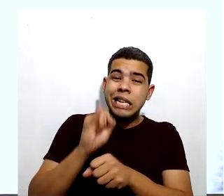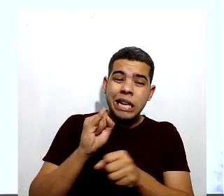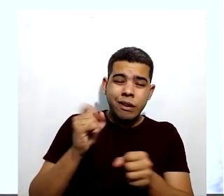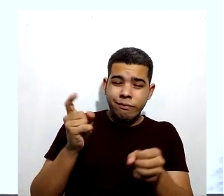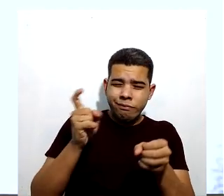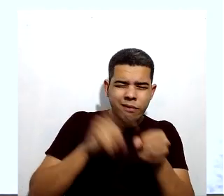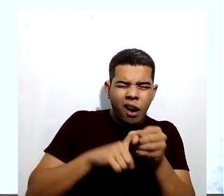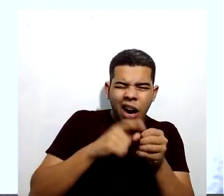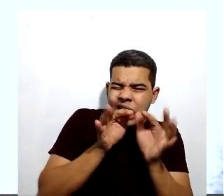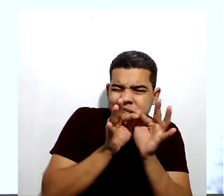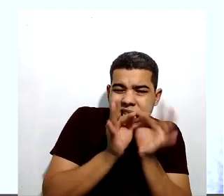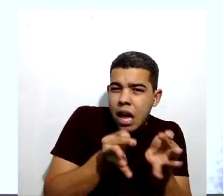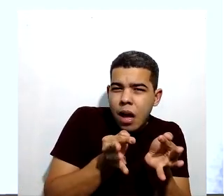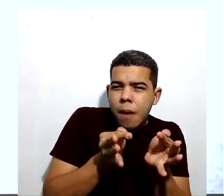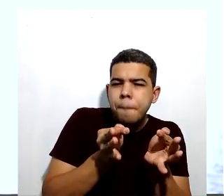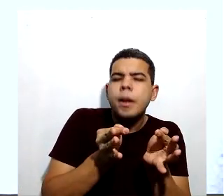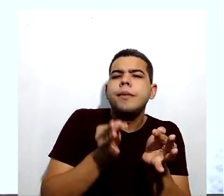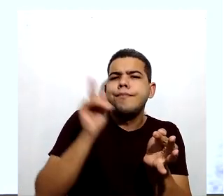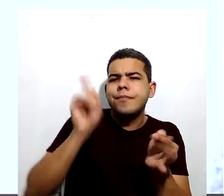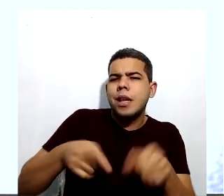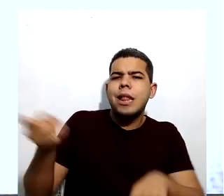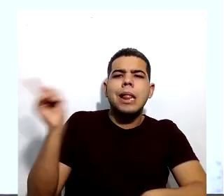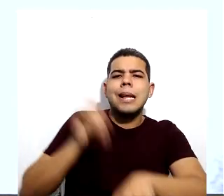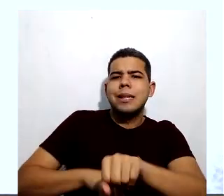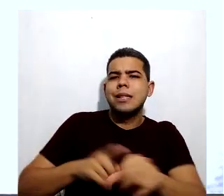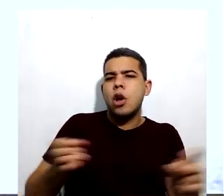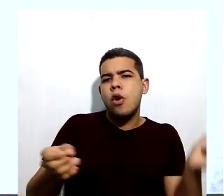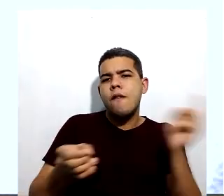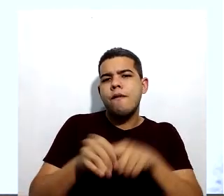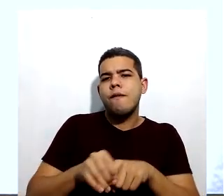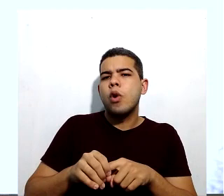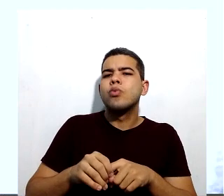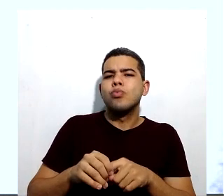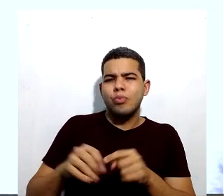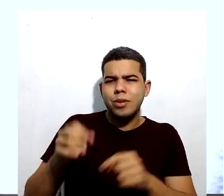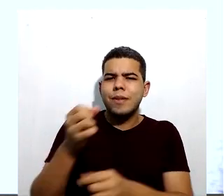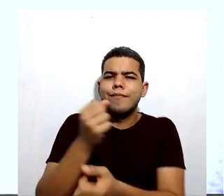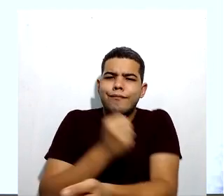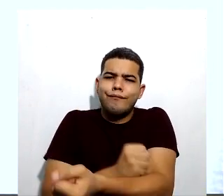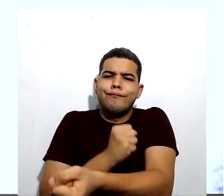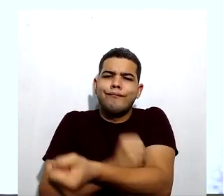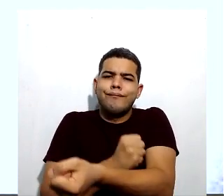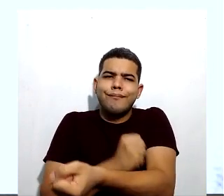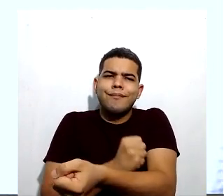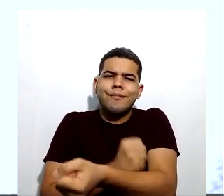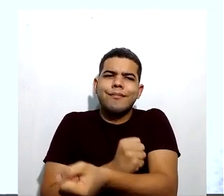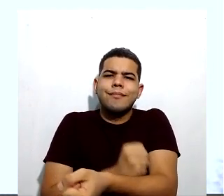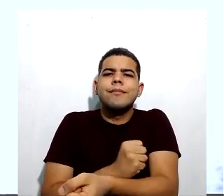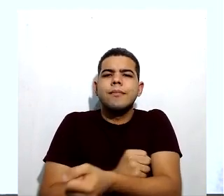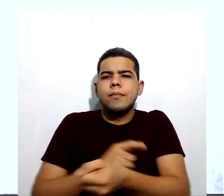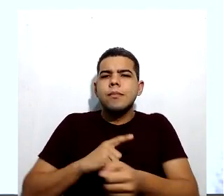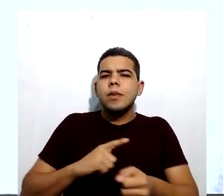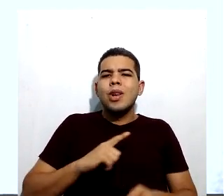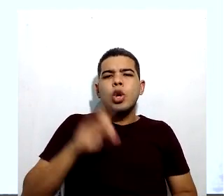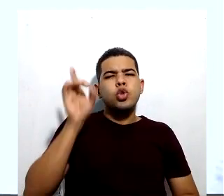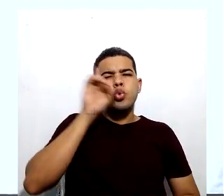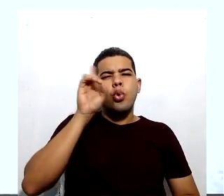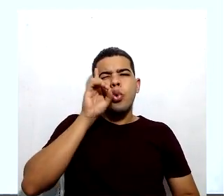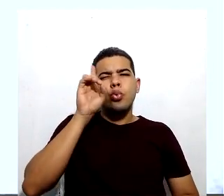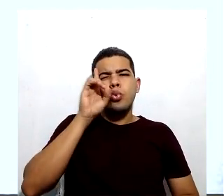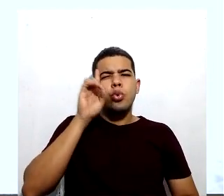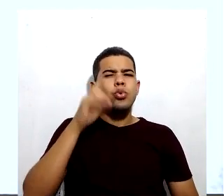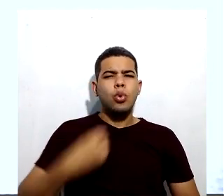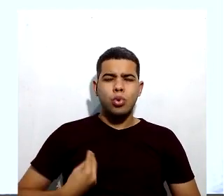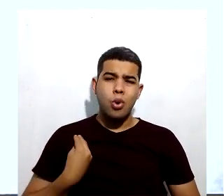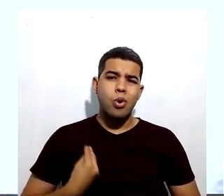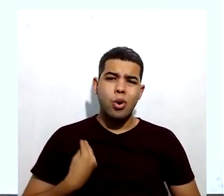essa informação, quando ele tem uma recaída, ele volta a usar com a mesma frequência, né? E